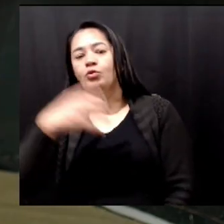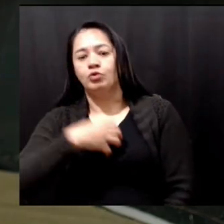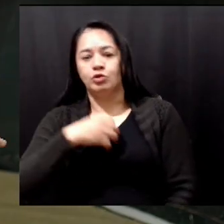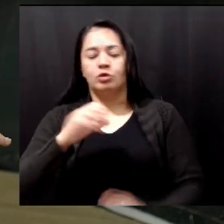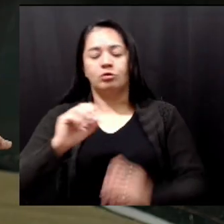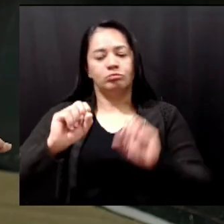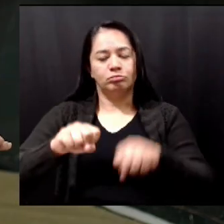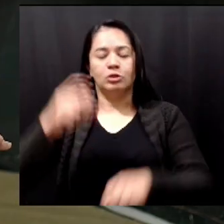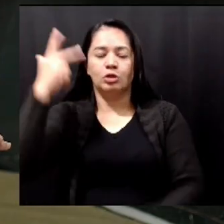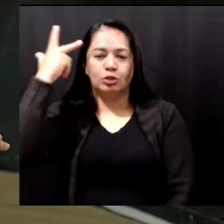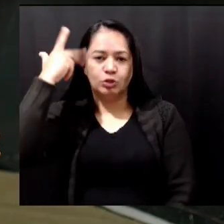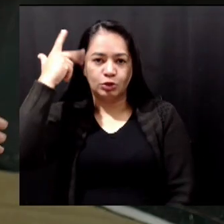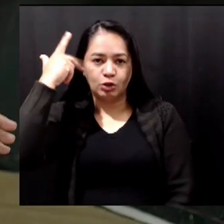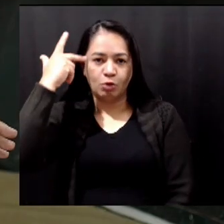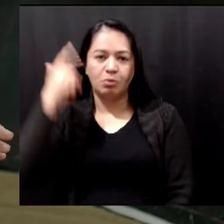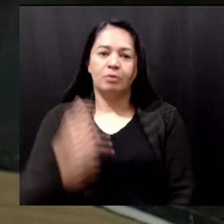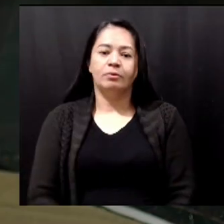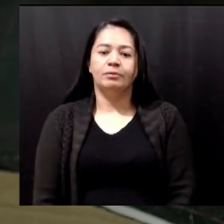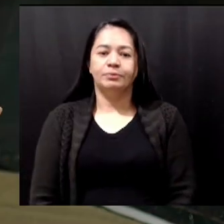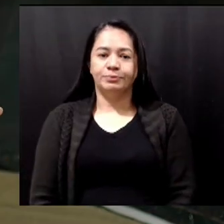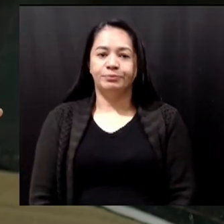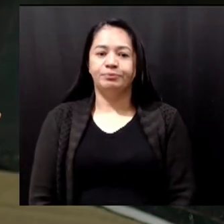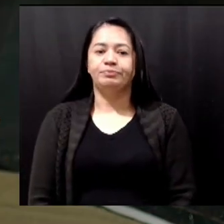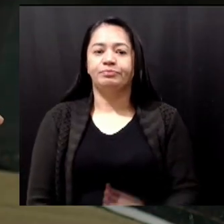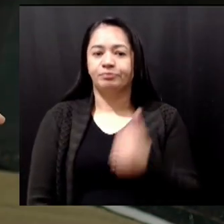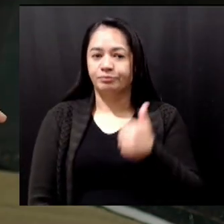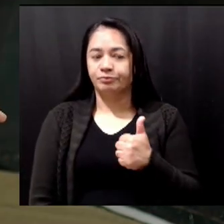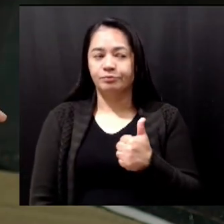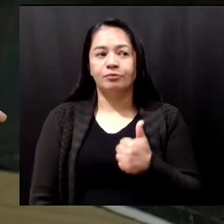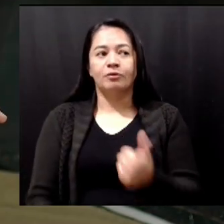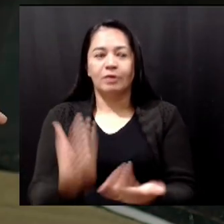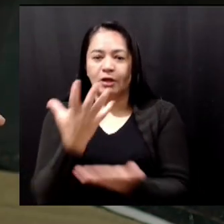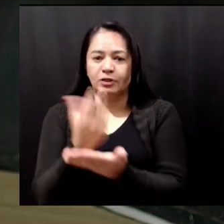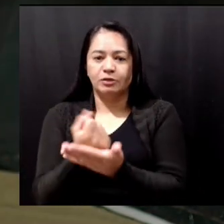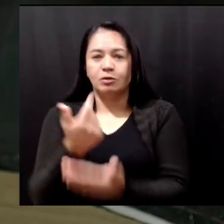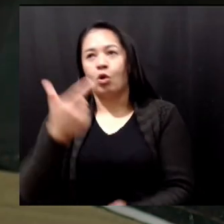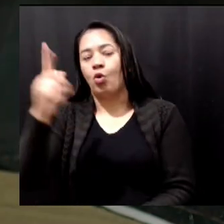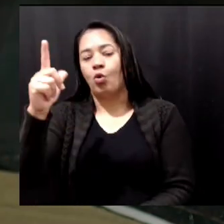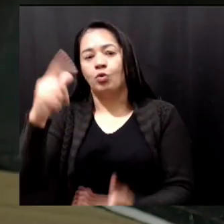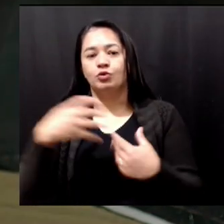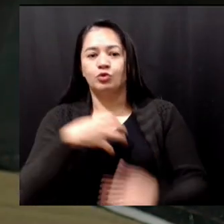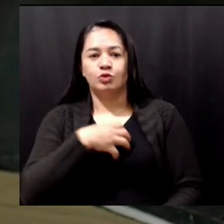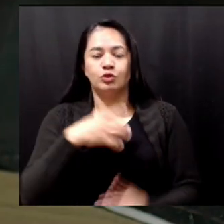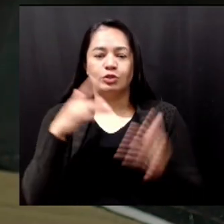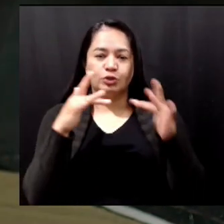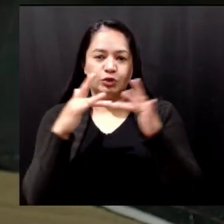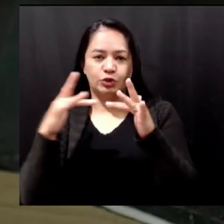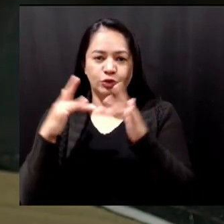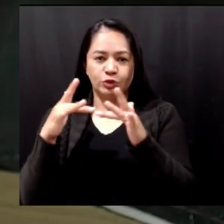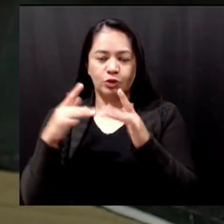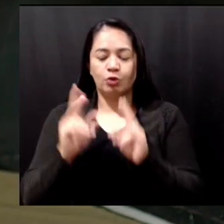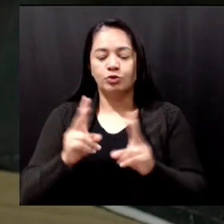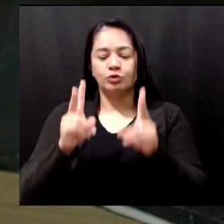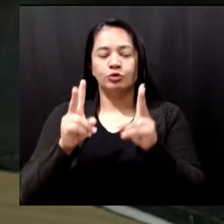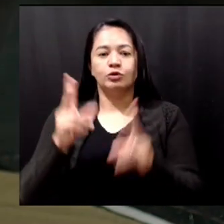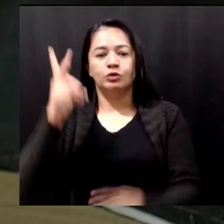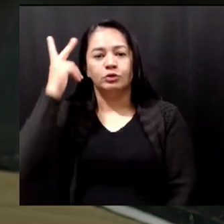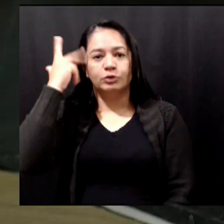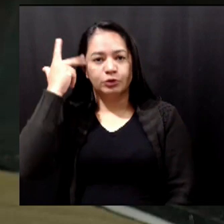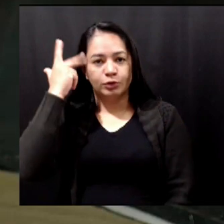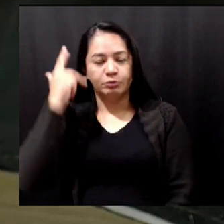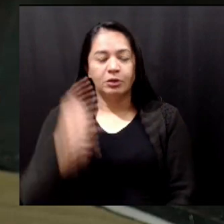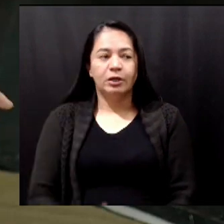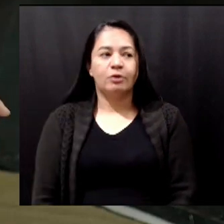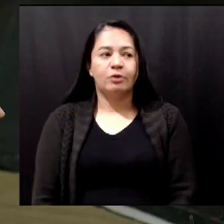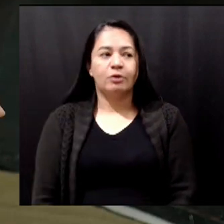a suspensão temporária, tá? Do chatbot, as demais formas de contato para a Indec seguem funcionando normalmente.